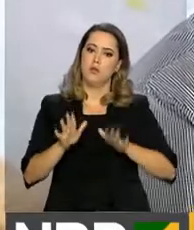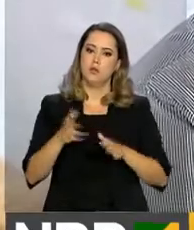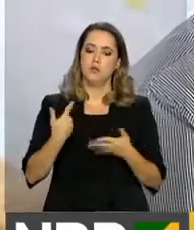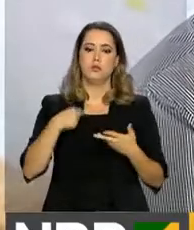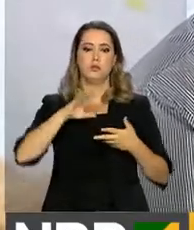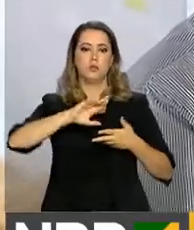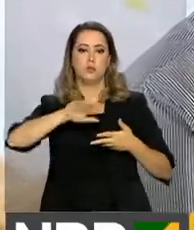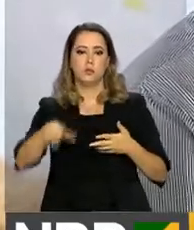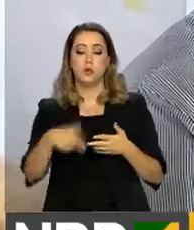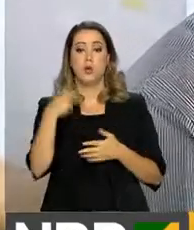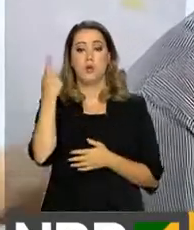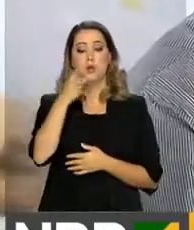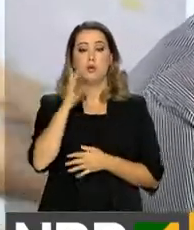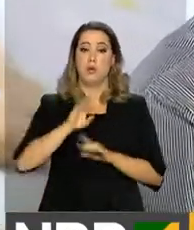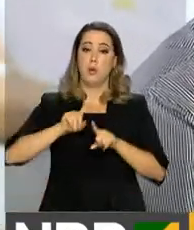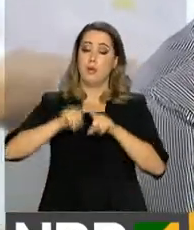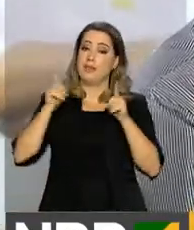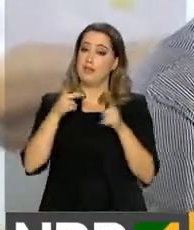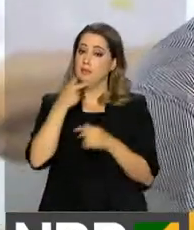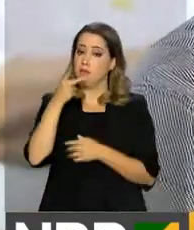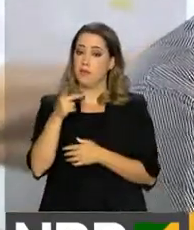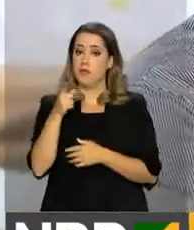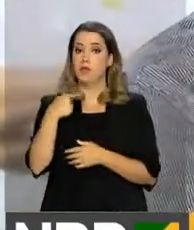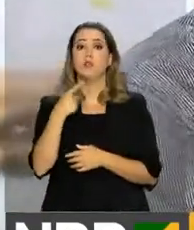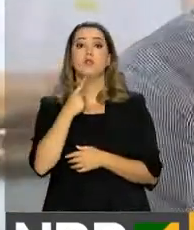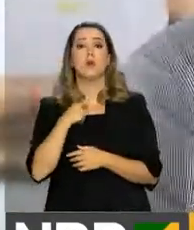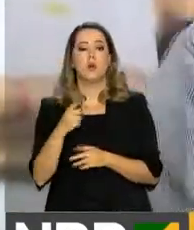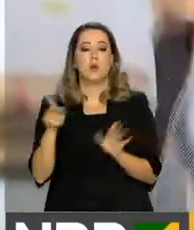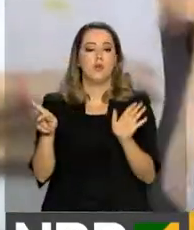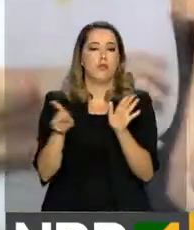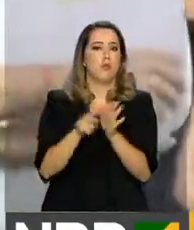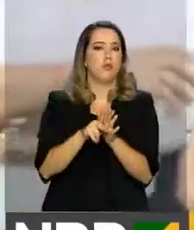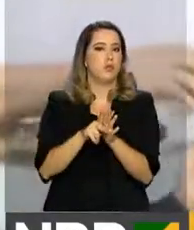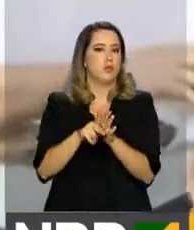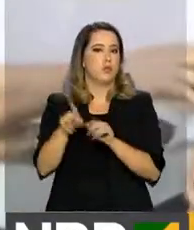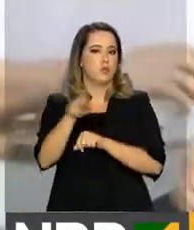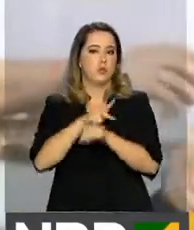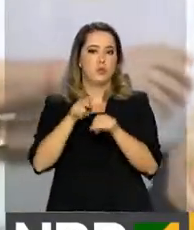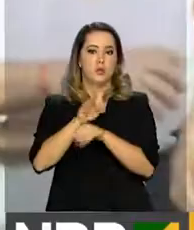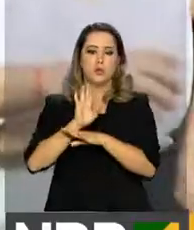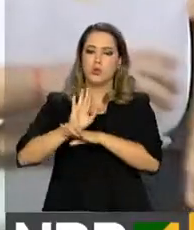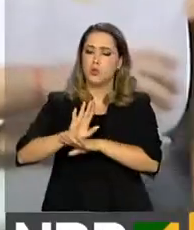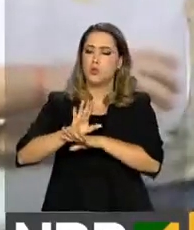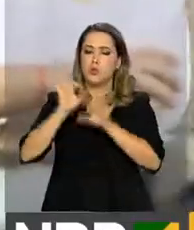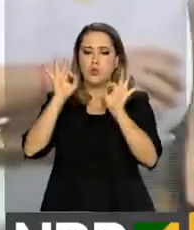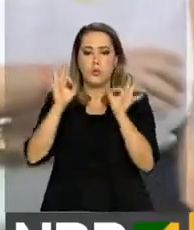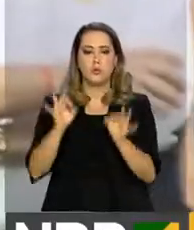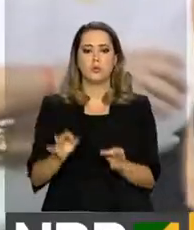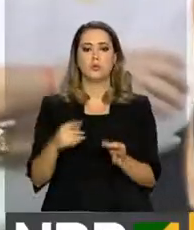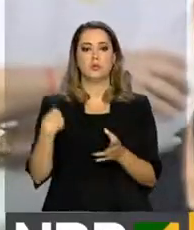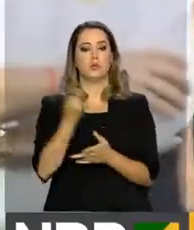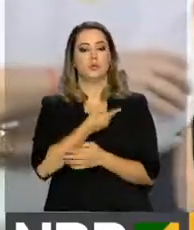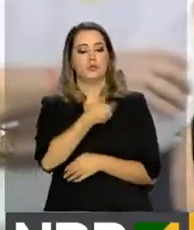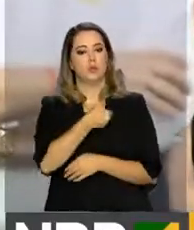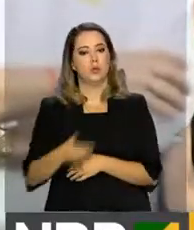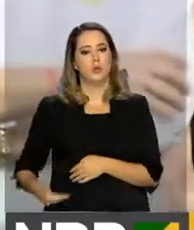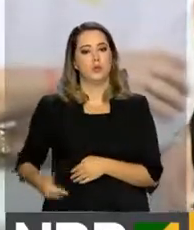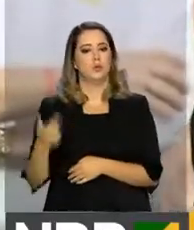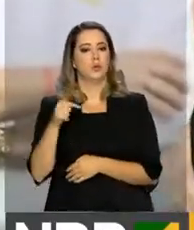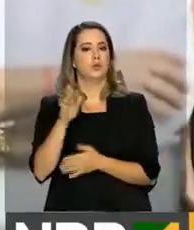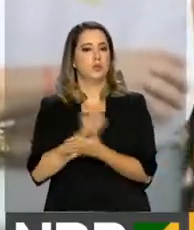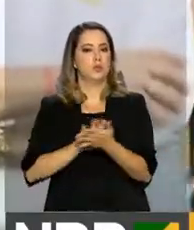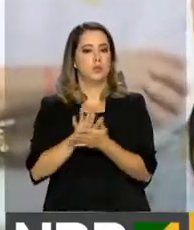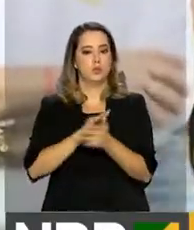de natureza política. Agora, nas questões que dizem interesse ao país, ele tem sido um colaborador extraordinário com o nosso governo. Não há um